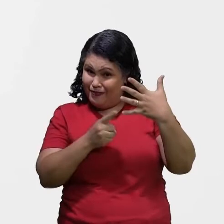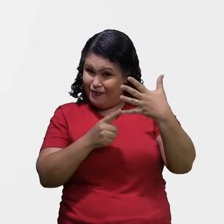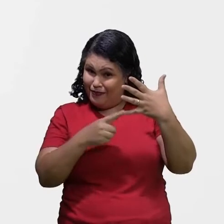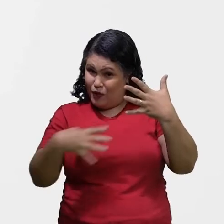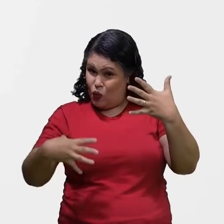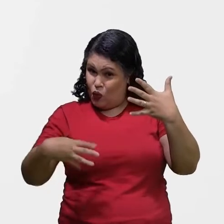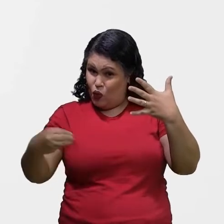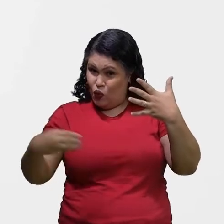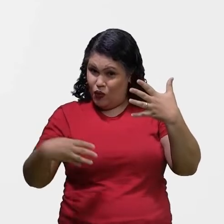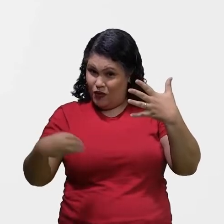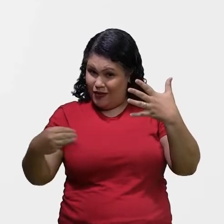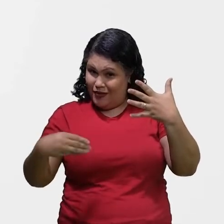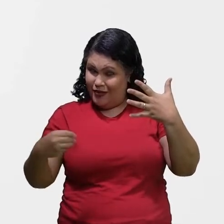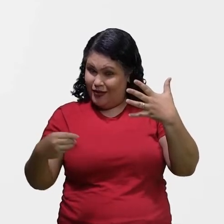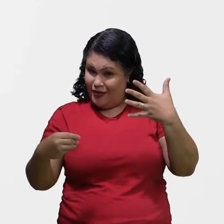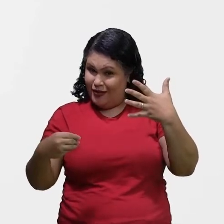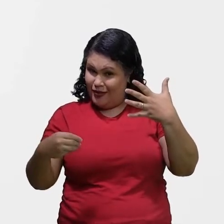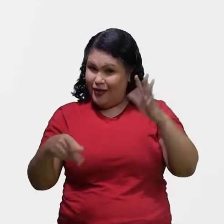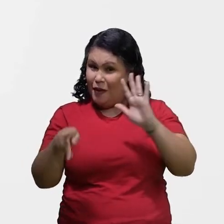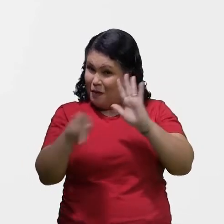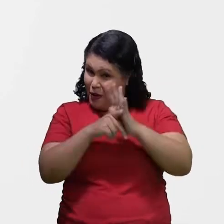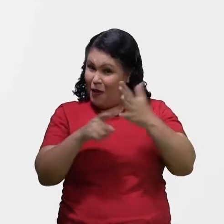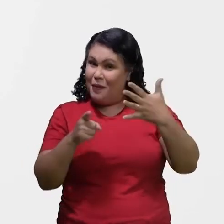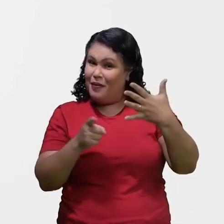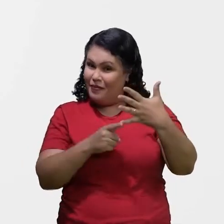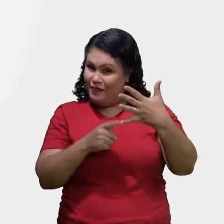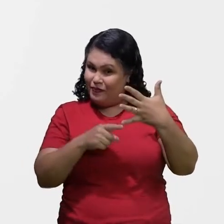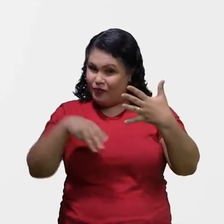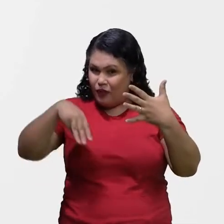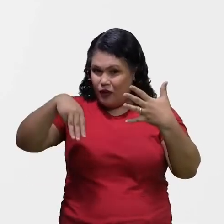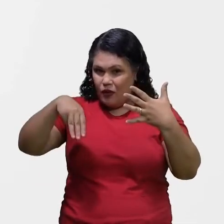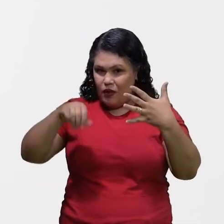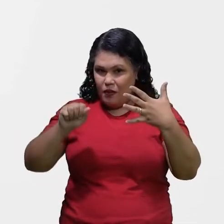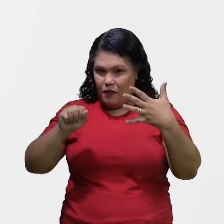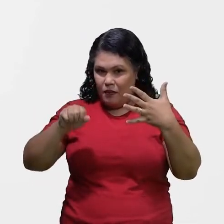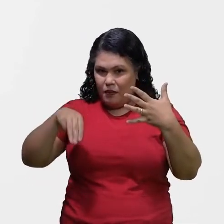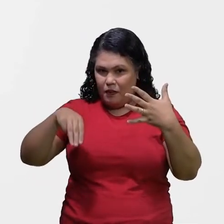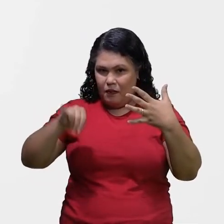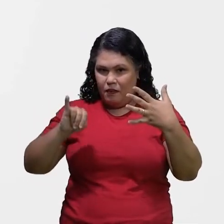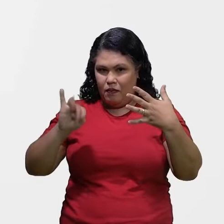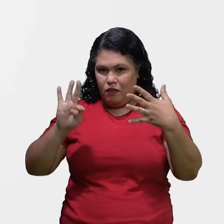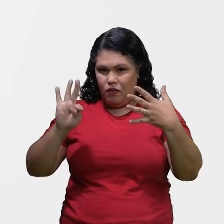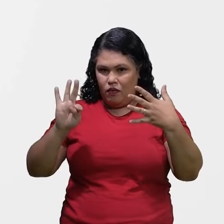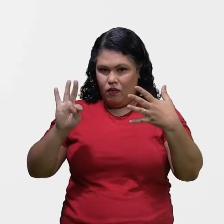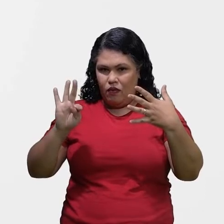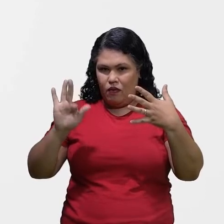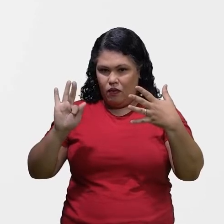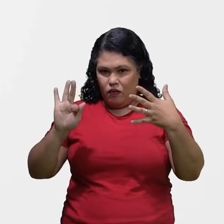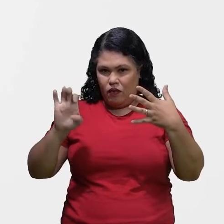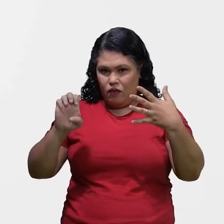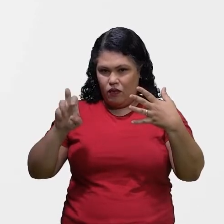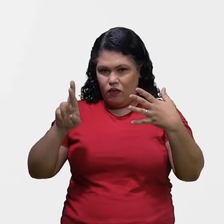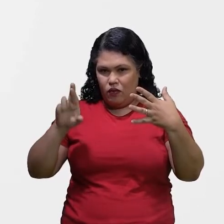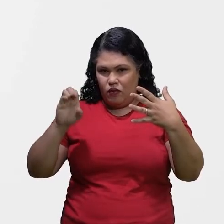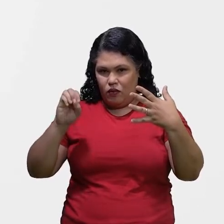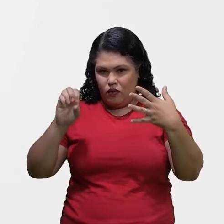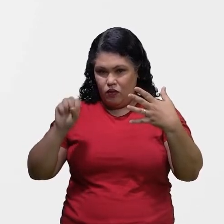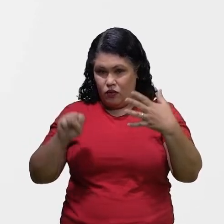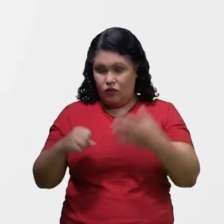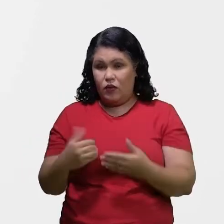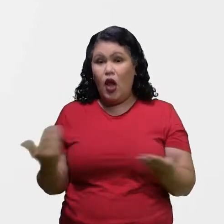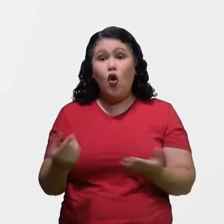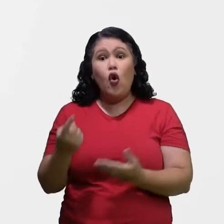né? Nos classificamos aqui dentro de uma característica de mamíferos, isso mesmo. Vamos tratar